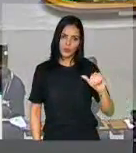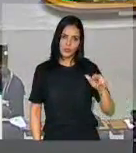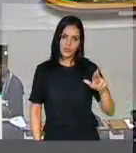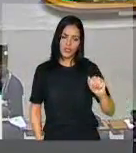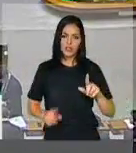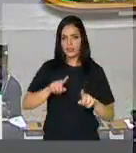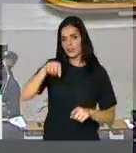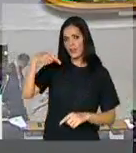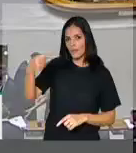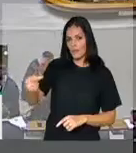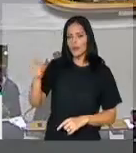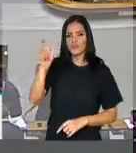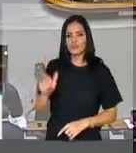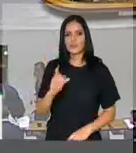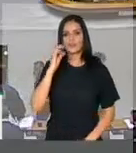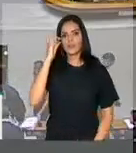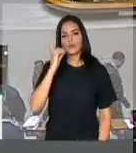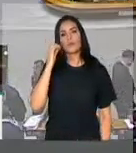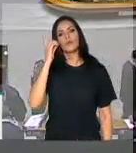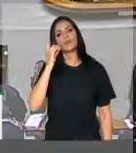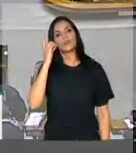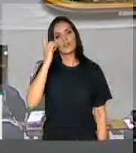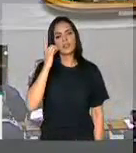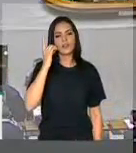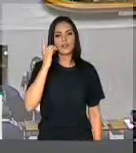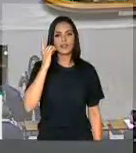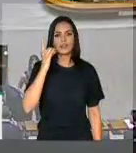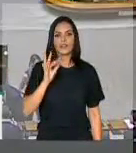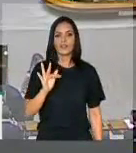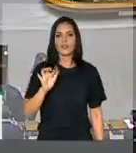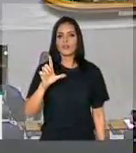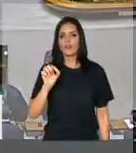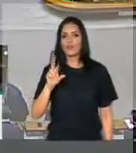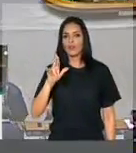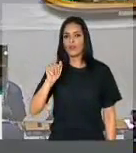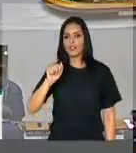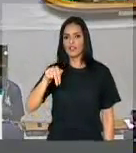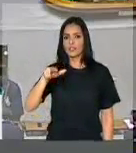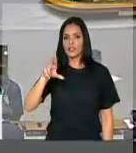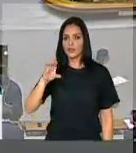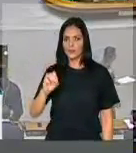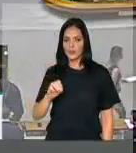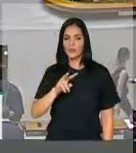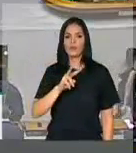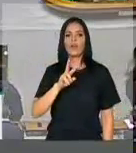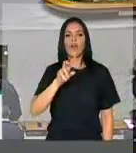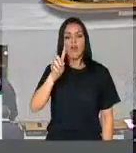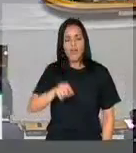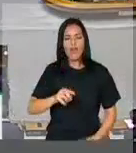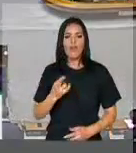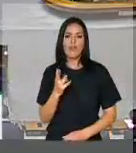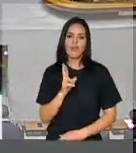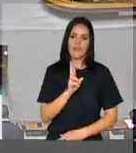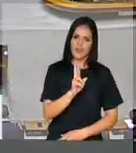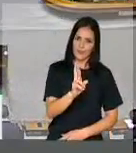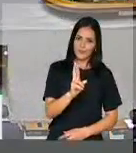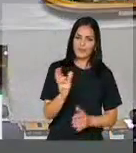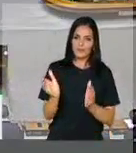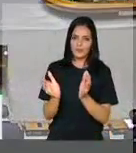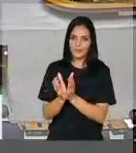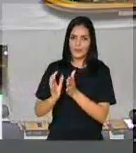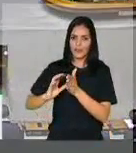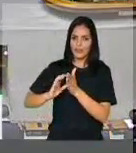logo na sequência, o deputado Floriano Pêssaro, que representa, nessa